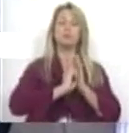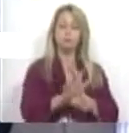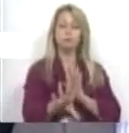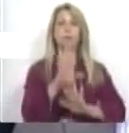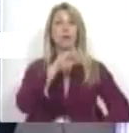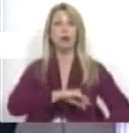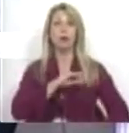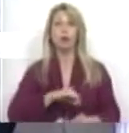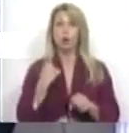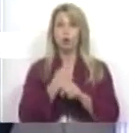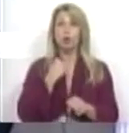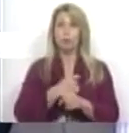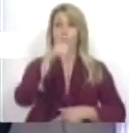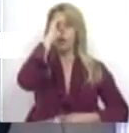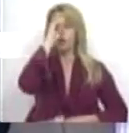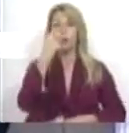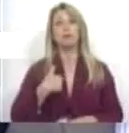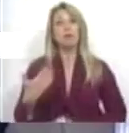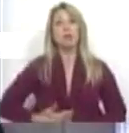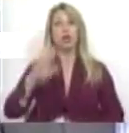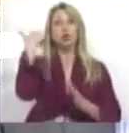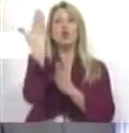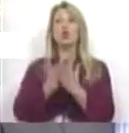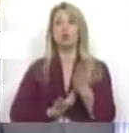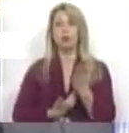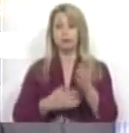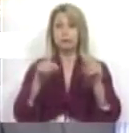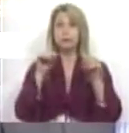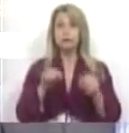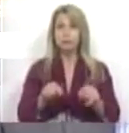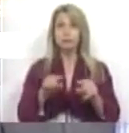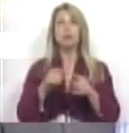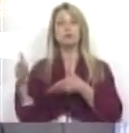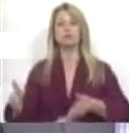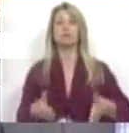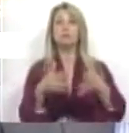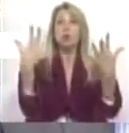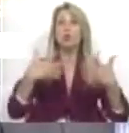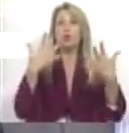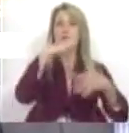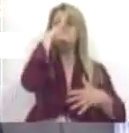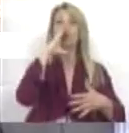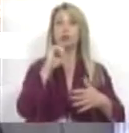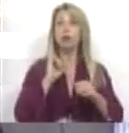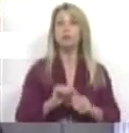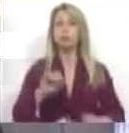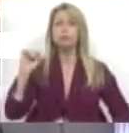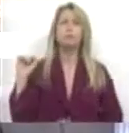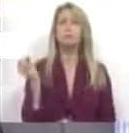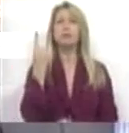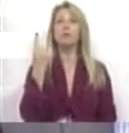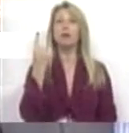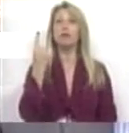trabalho e respeitar os direitos constitucionais. É nesta direção que vai o Orçamento do Estado pela